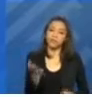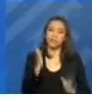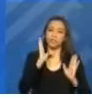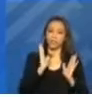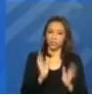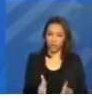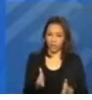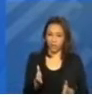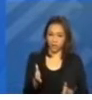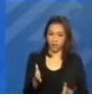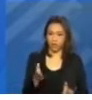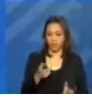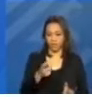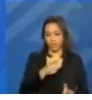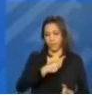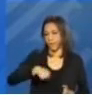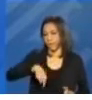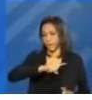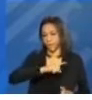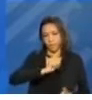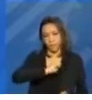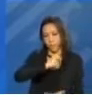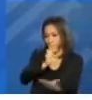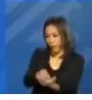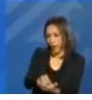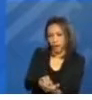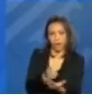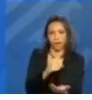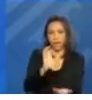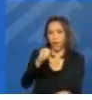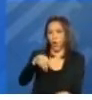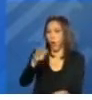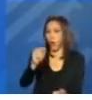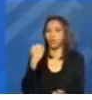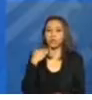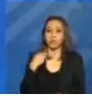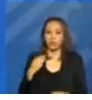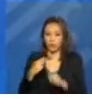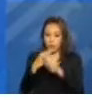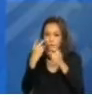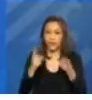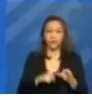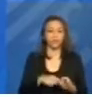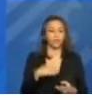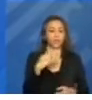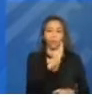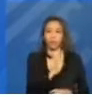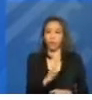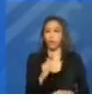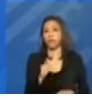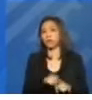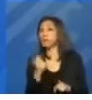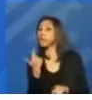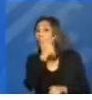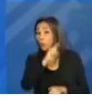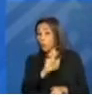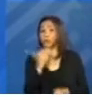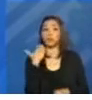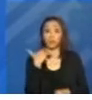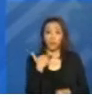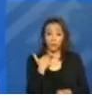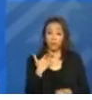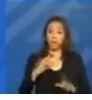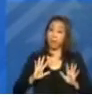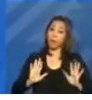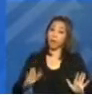paga via a conta na Caixa, conta no Banco do Brasil e eventualmente outro banco. Só que como a gente não